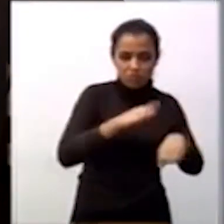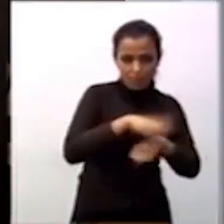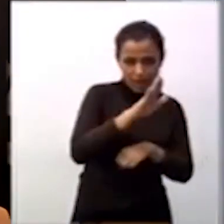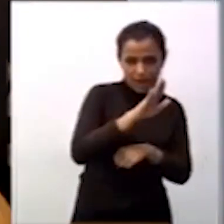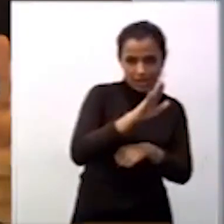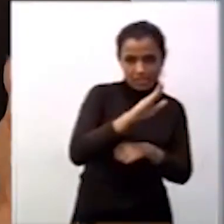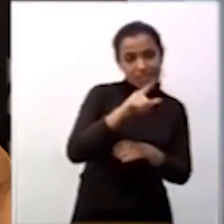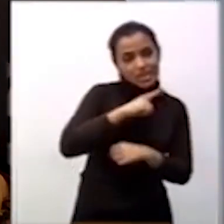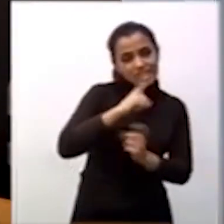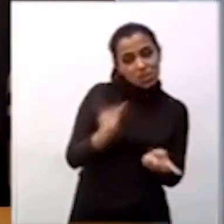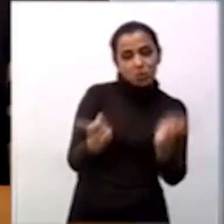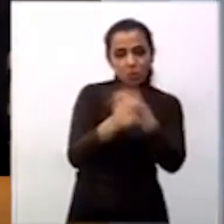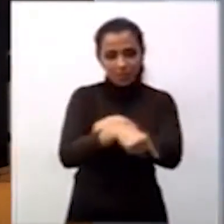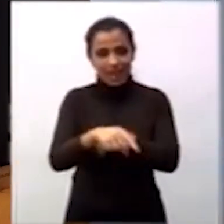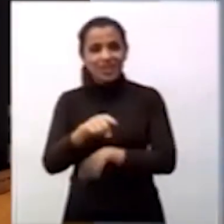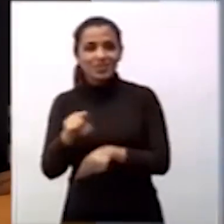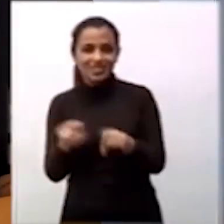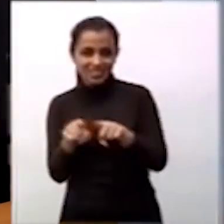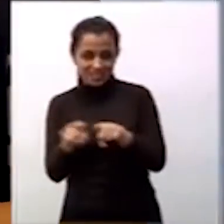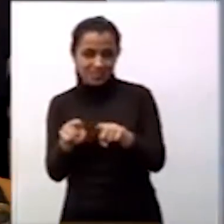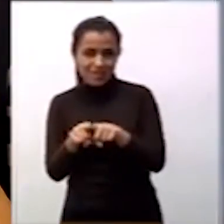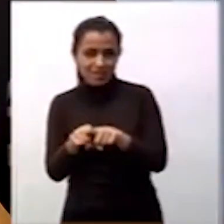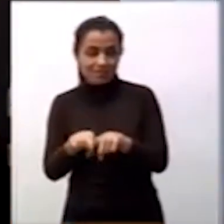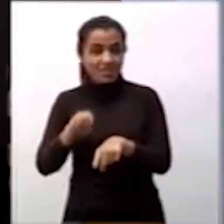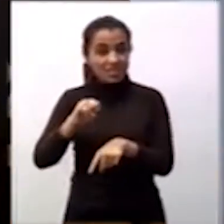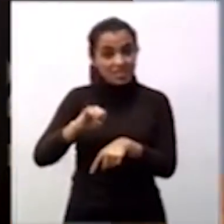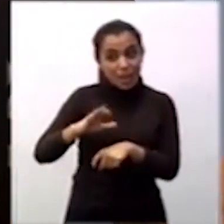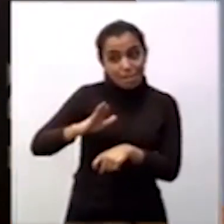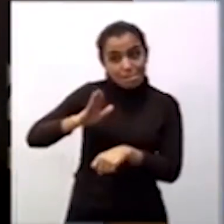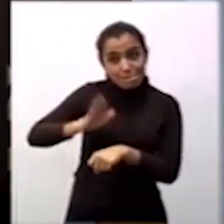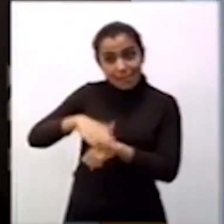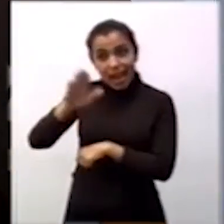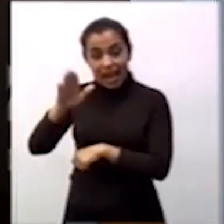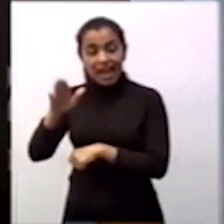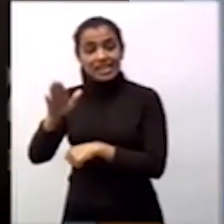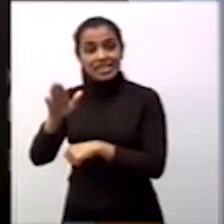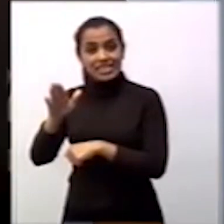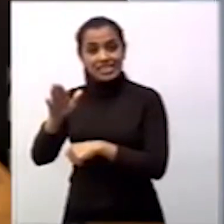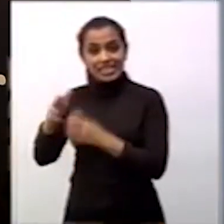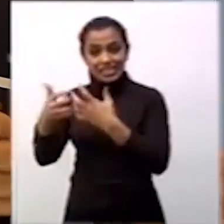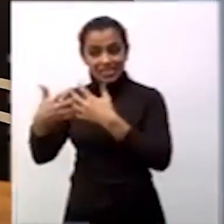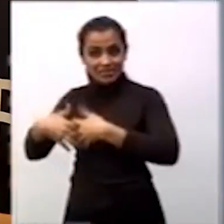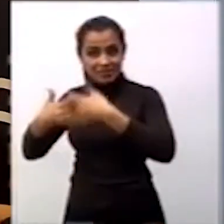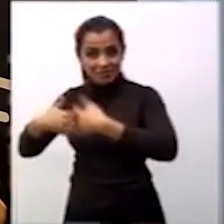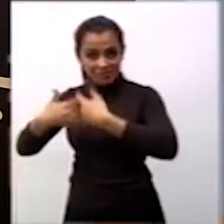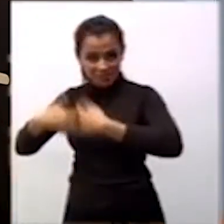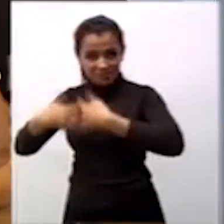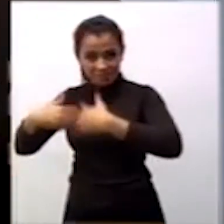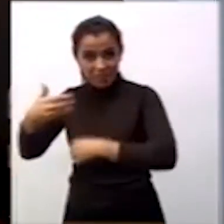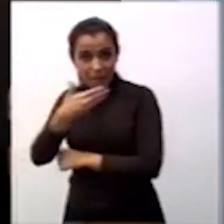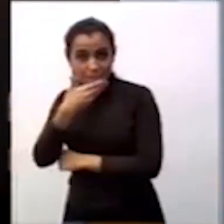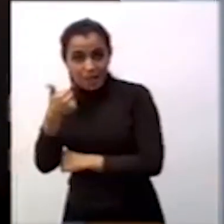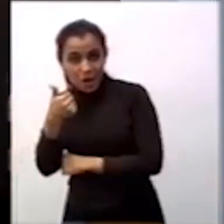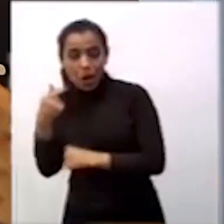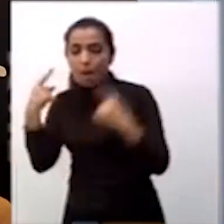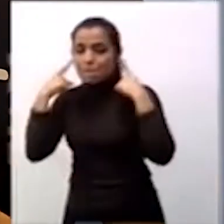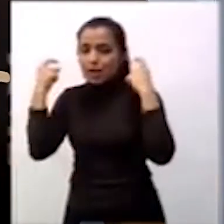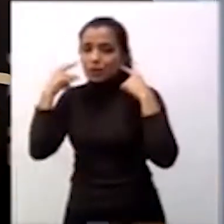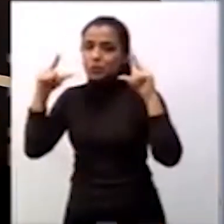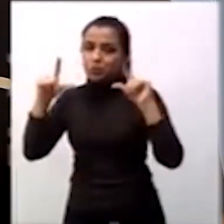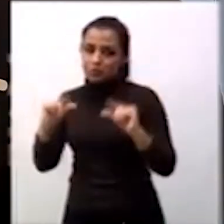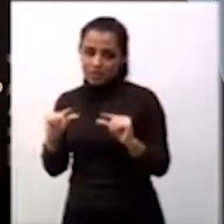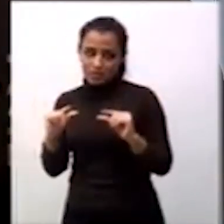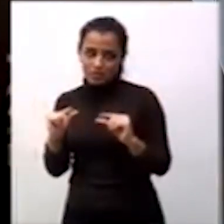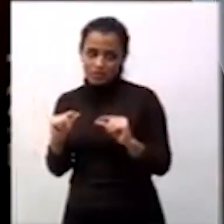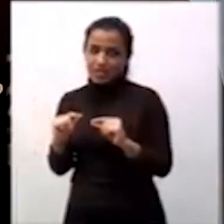contrário. Então, quanto mais eficiente é o aparelho, menos barulho ele vai produzir no final das contas. Menos barulho e menos calor. Na